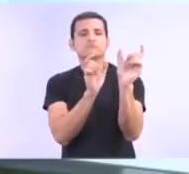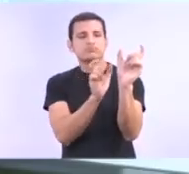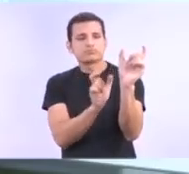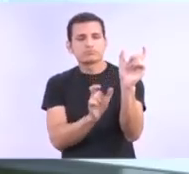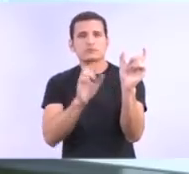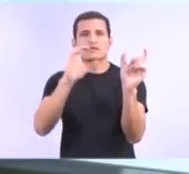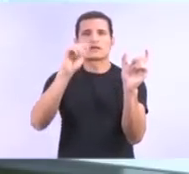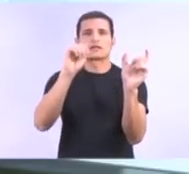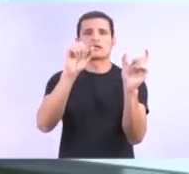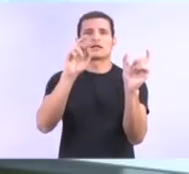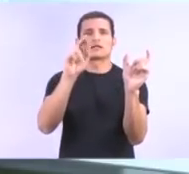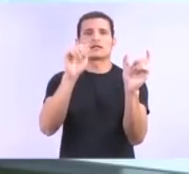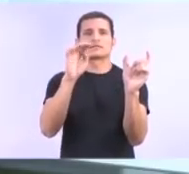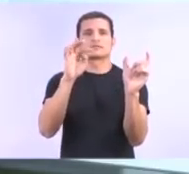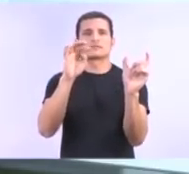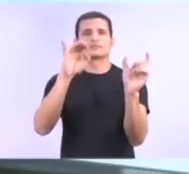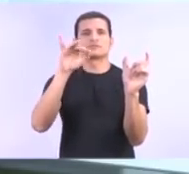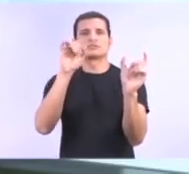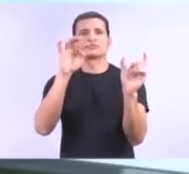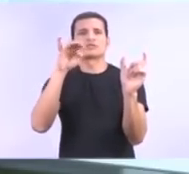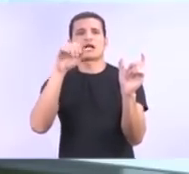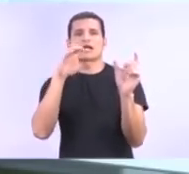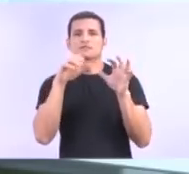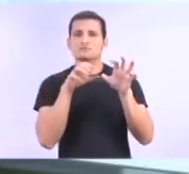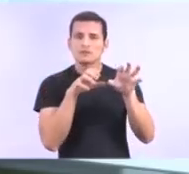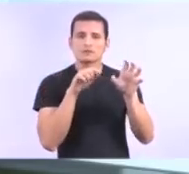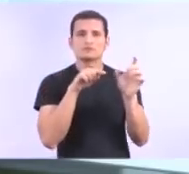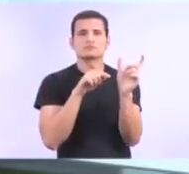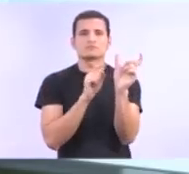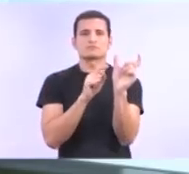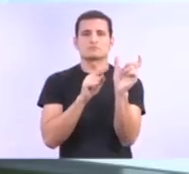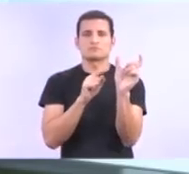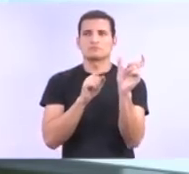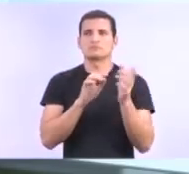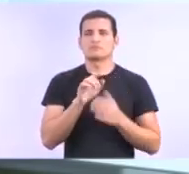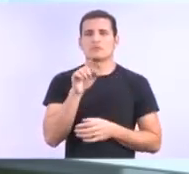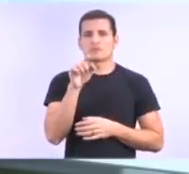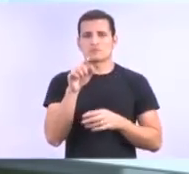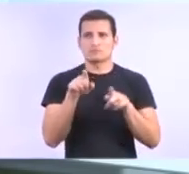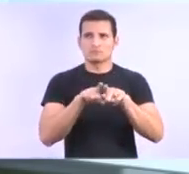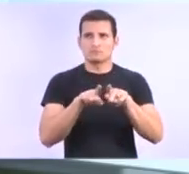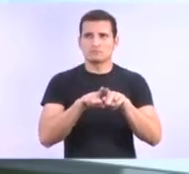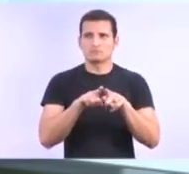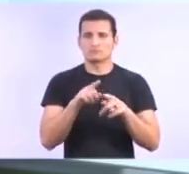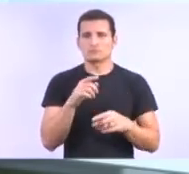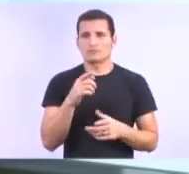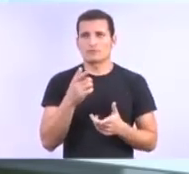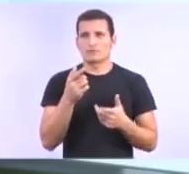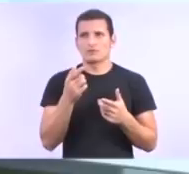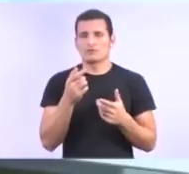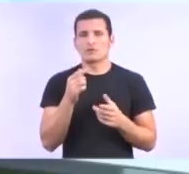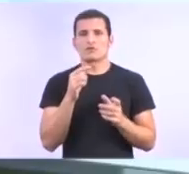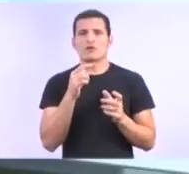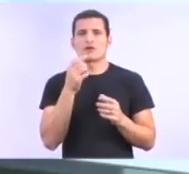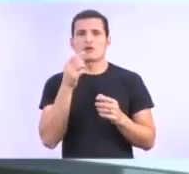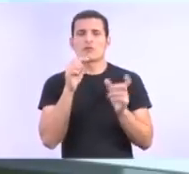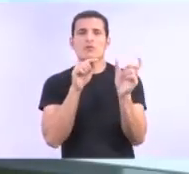classe. E mais ainda, além de definir as características daquela classe, você vai falar de qual tipo é a